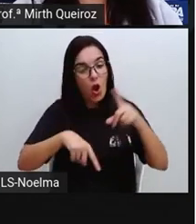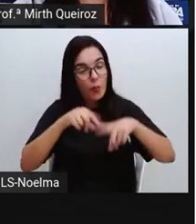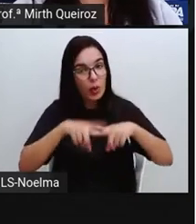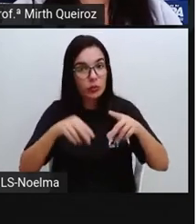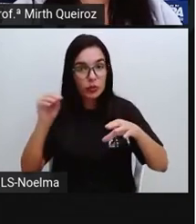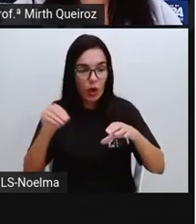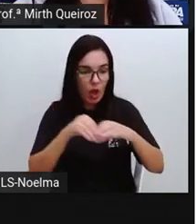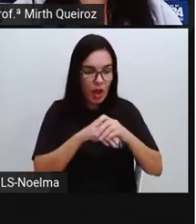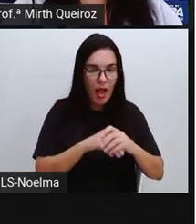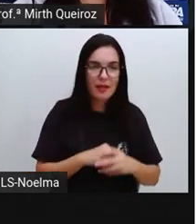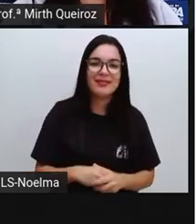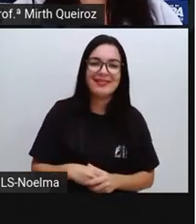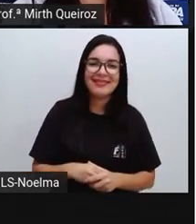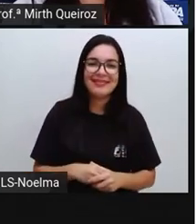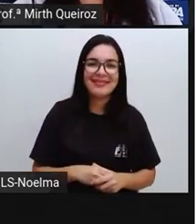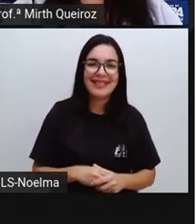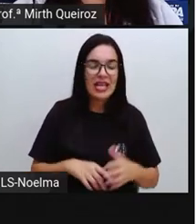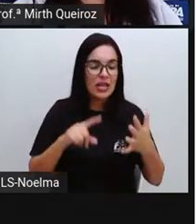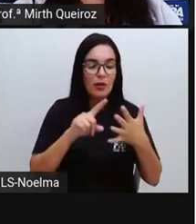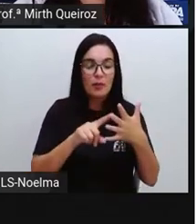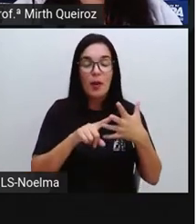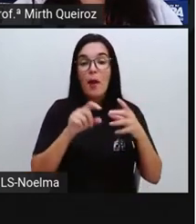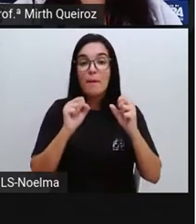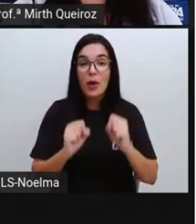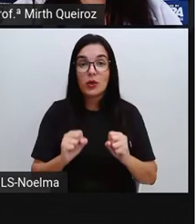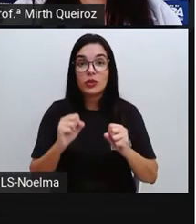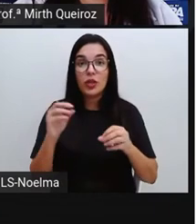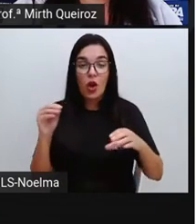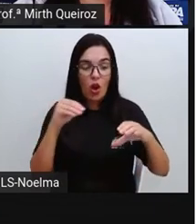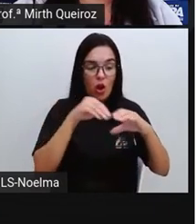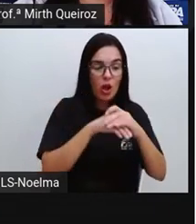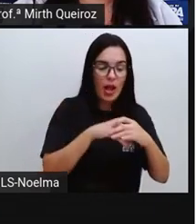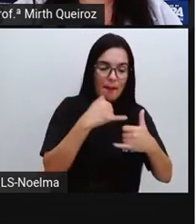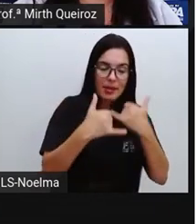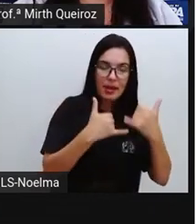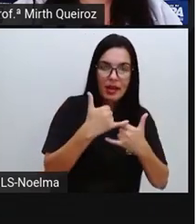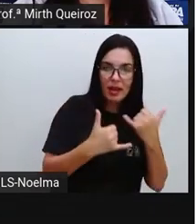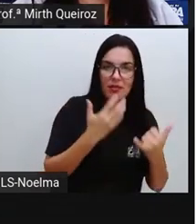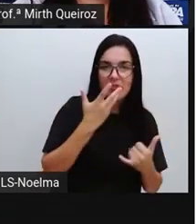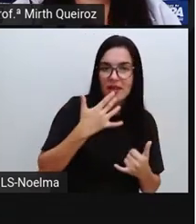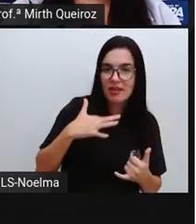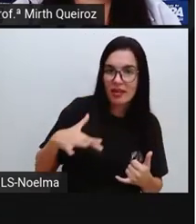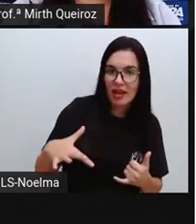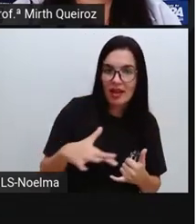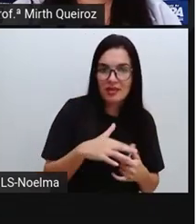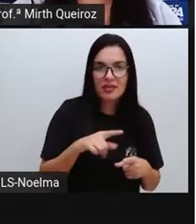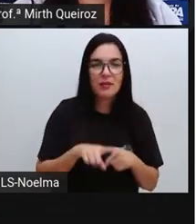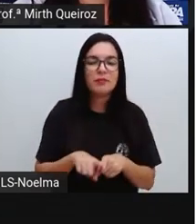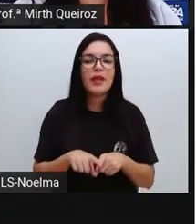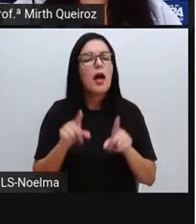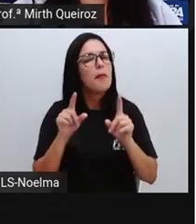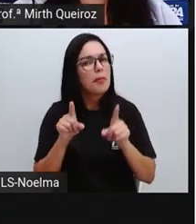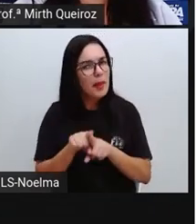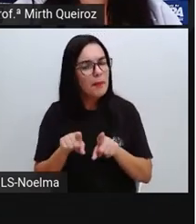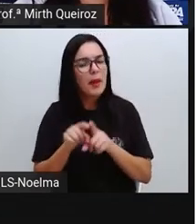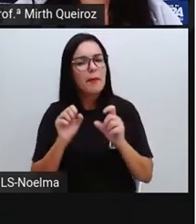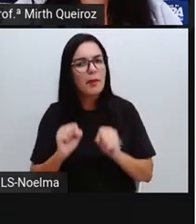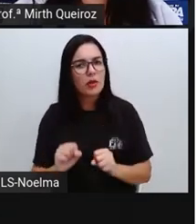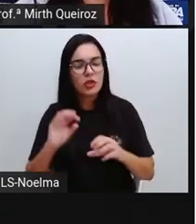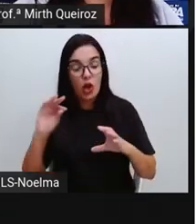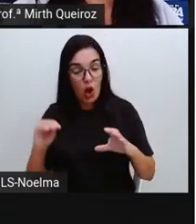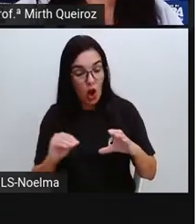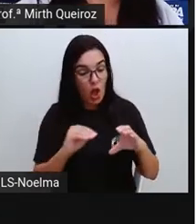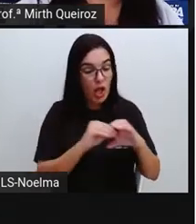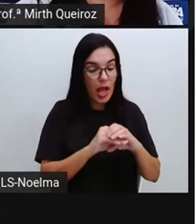Coloque brinquedos para crianças na cápsula de vocês. Coloque alguns jornais e revistas